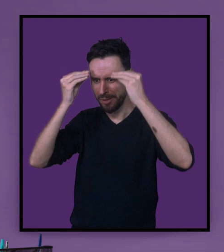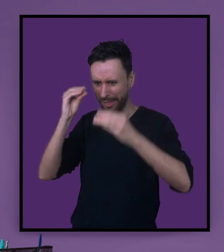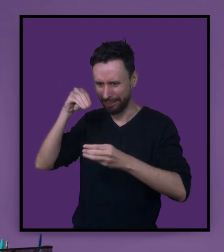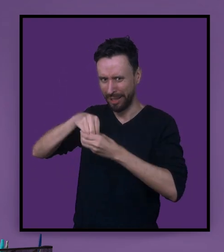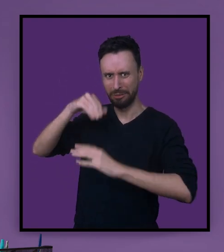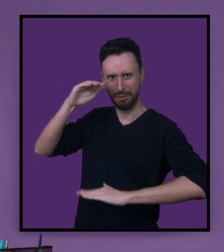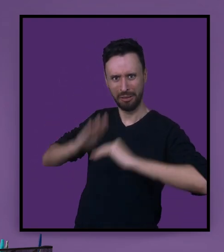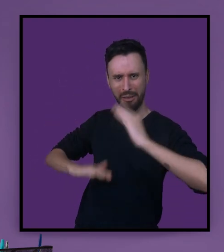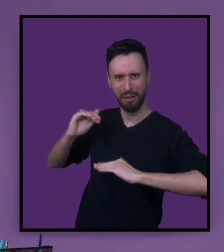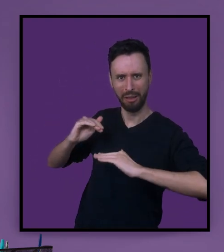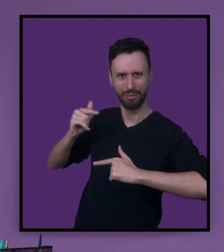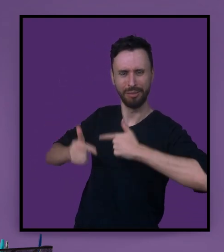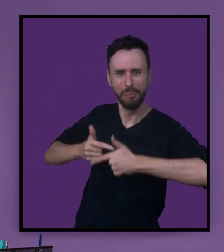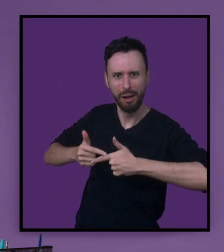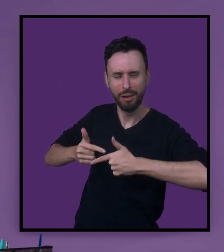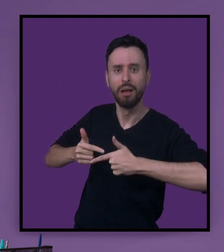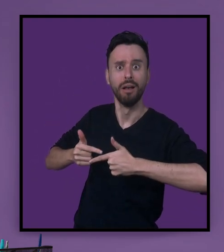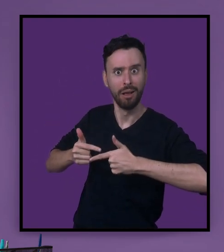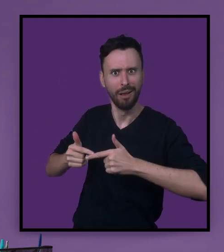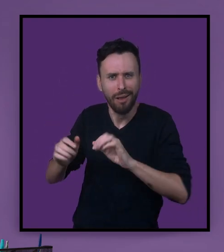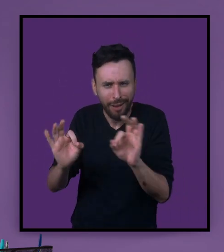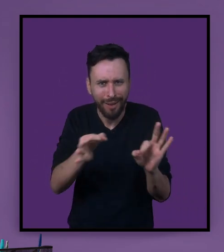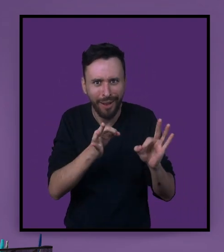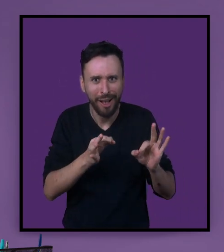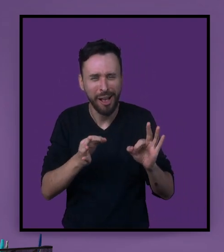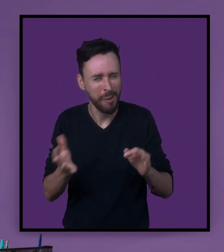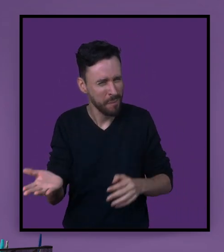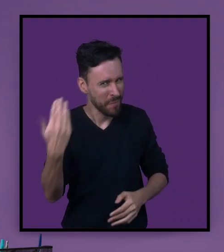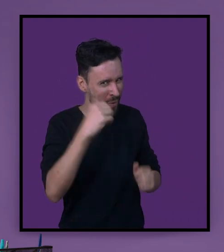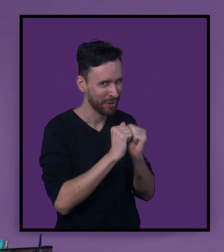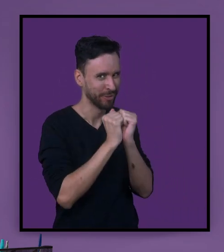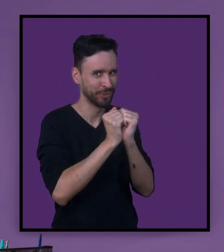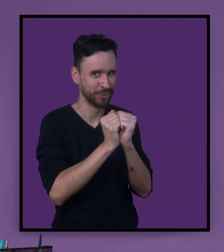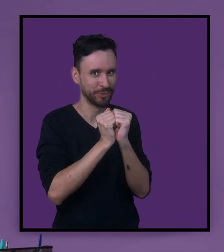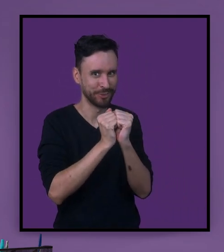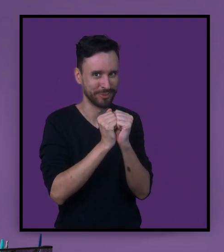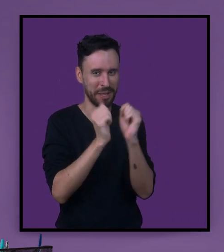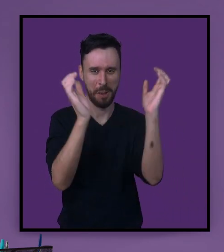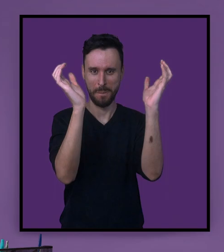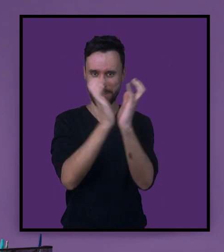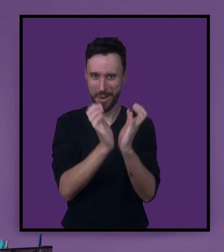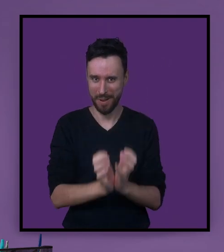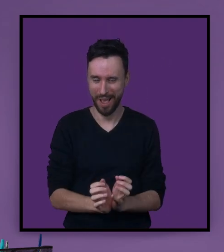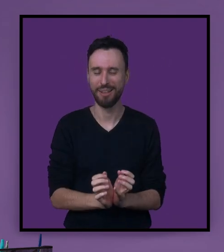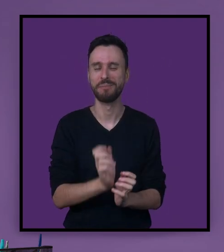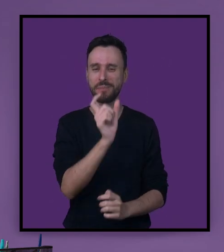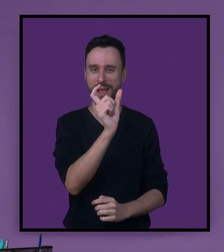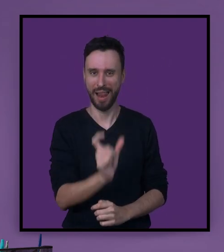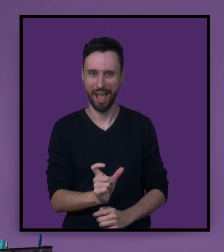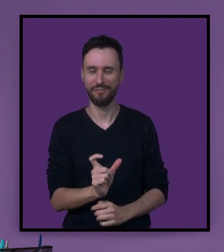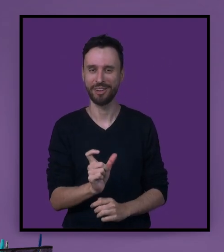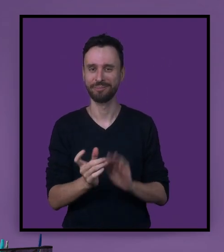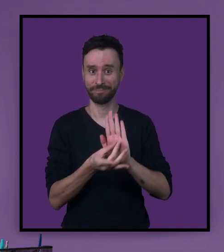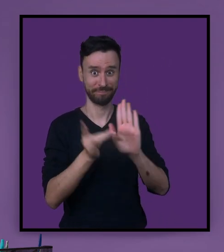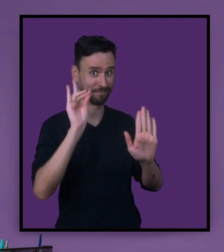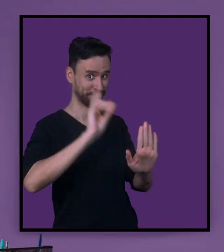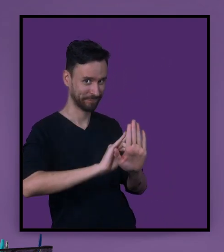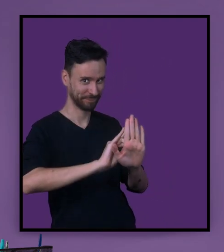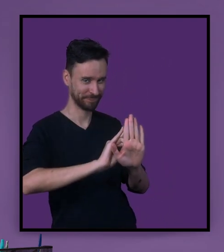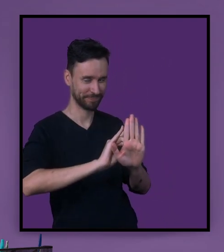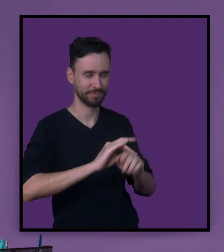TILSP. Sim! Vem comigo que hoje eu te ensino figuras de palavras